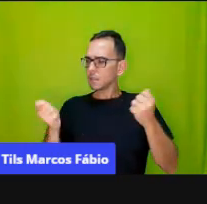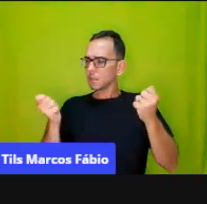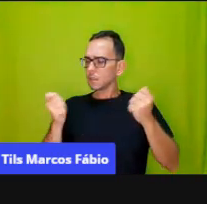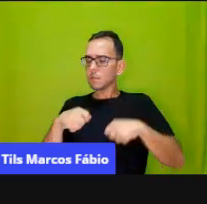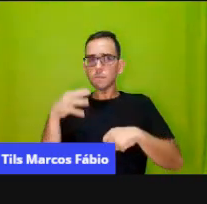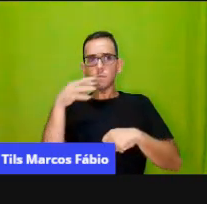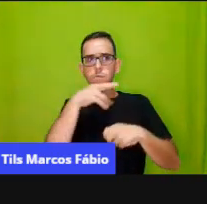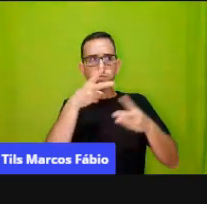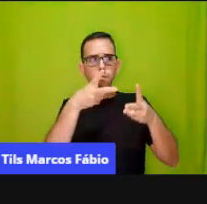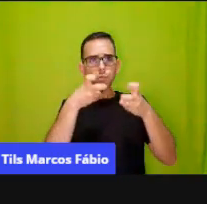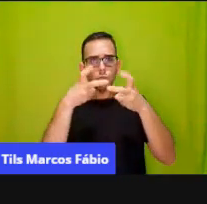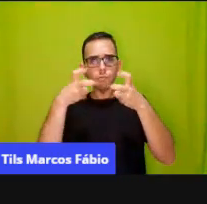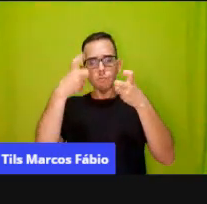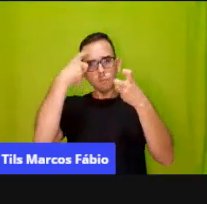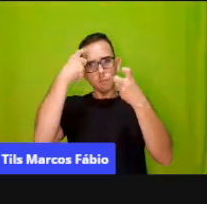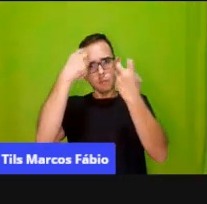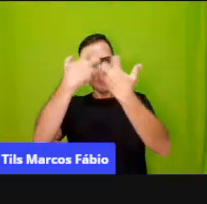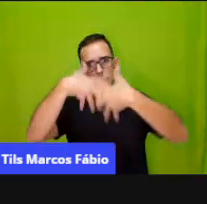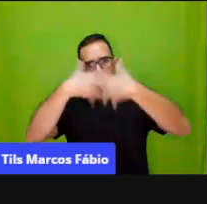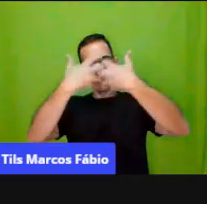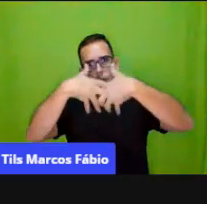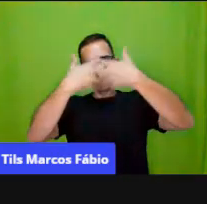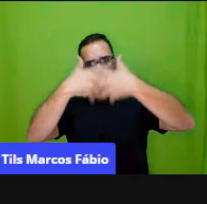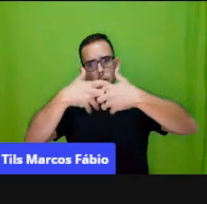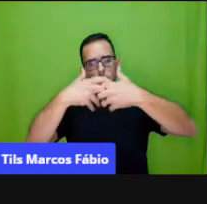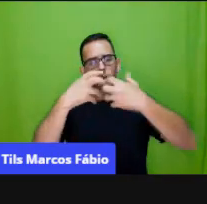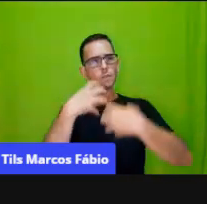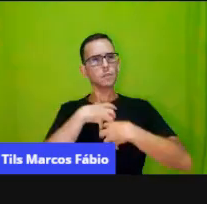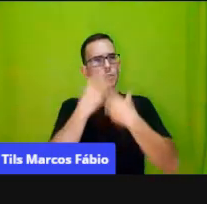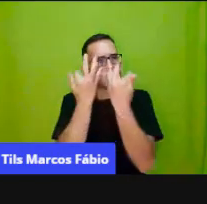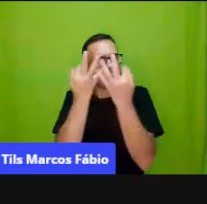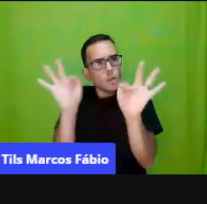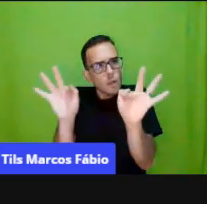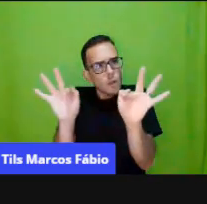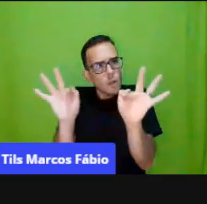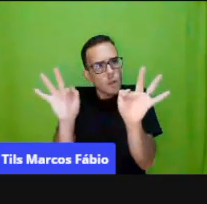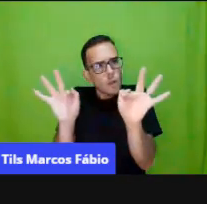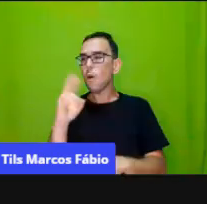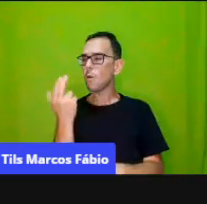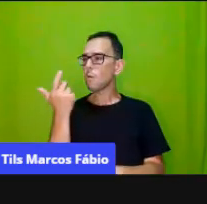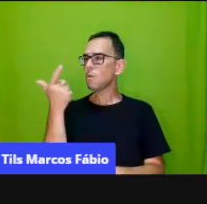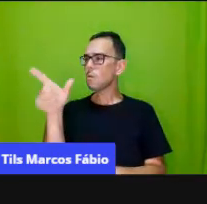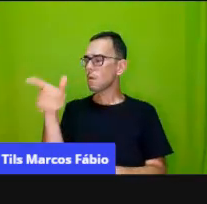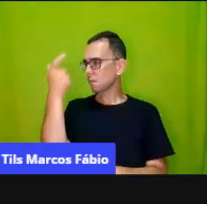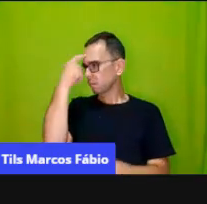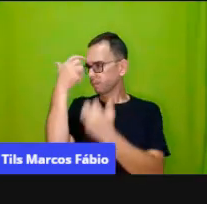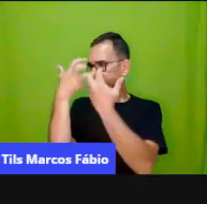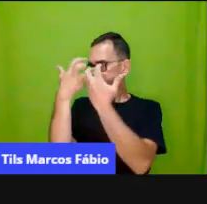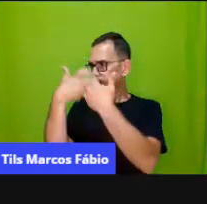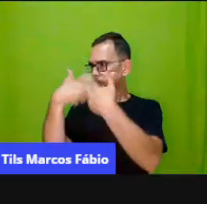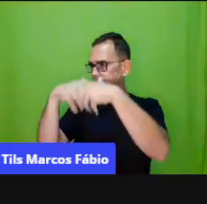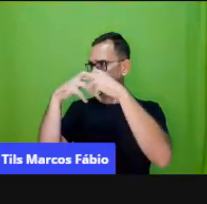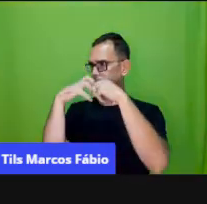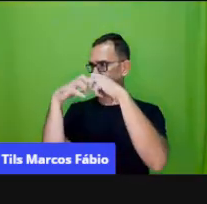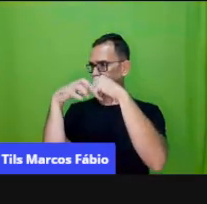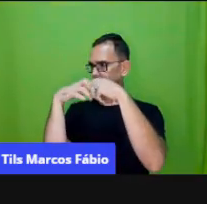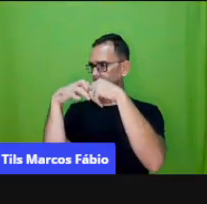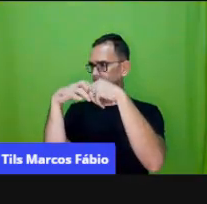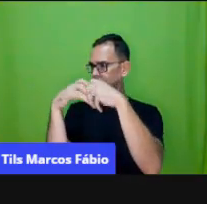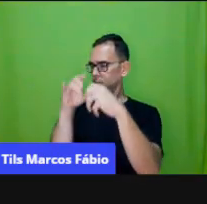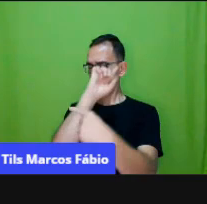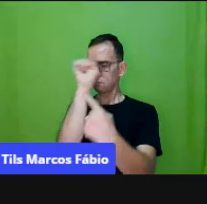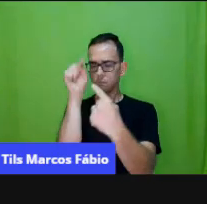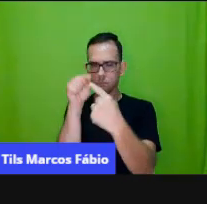percepção neurológica de dor e de outras, terem cérebro, né? Sistema nervoso